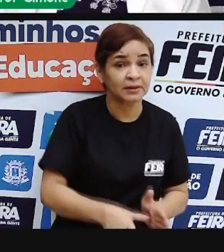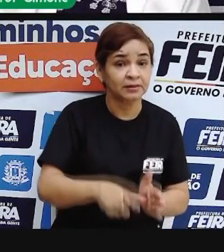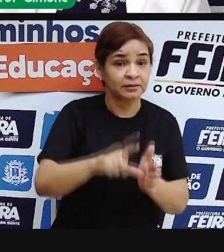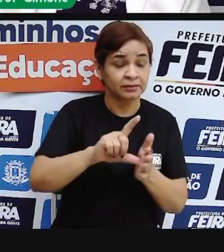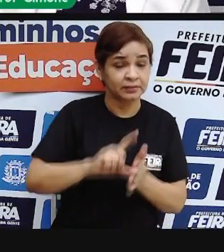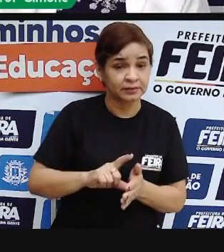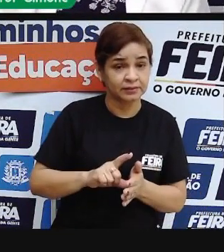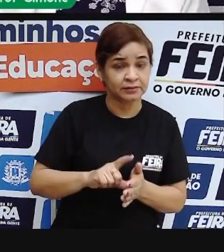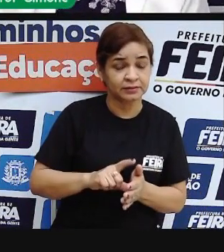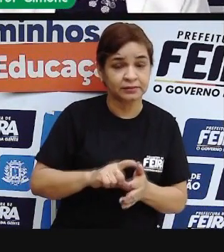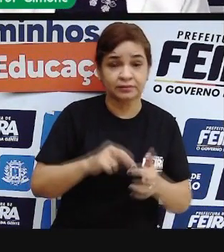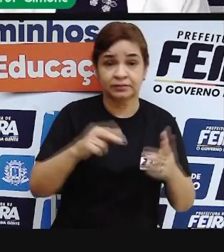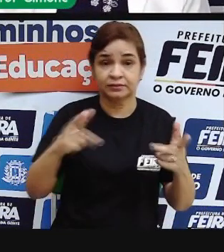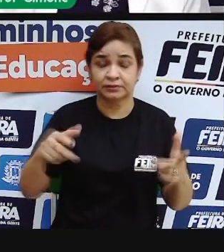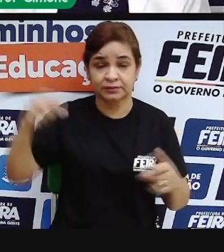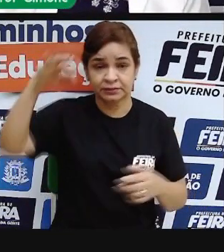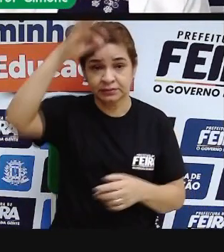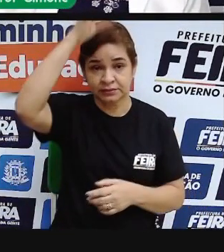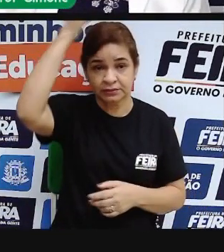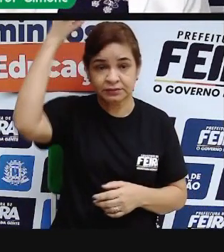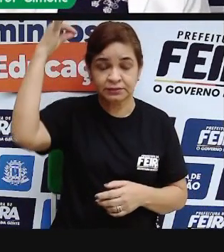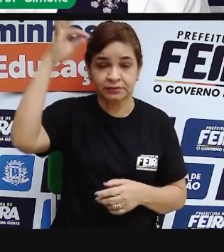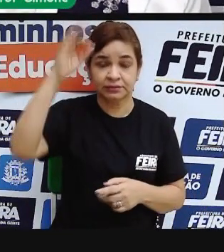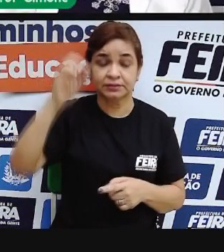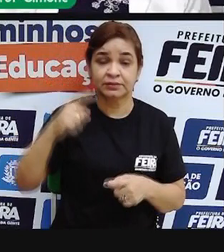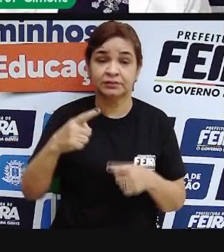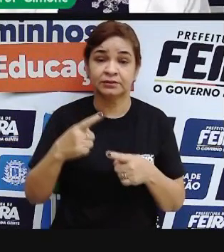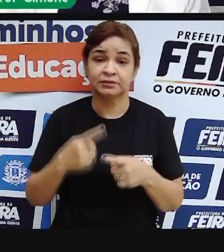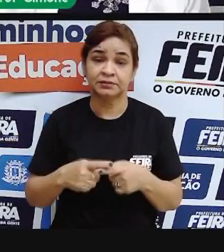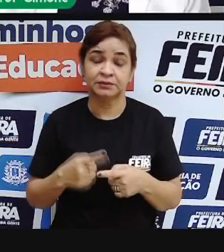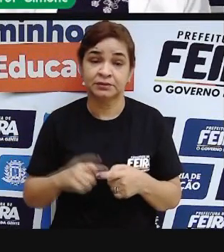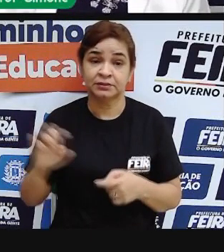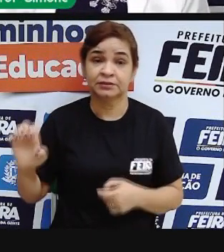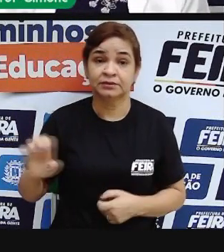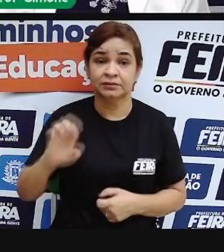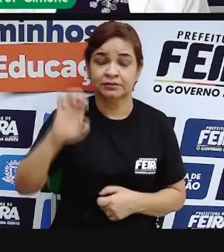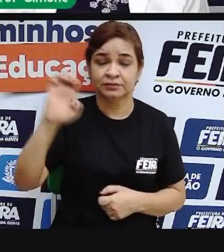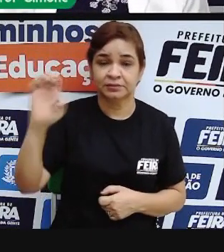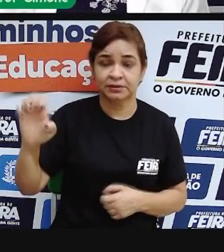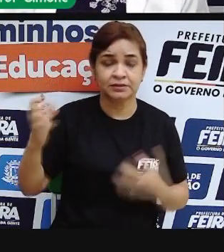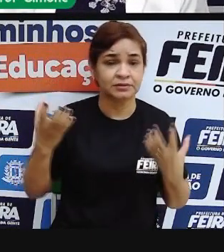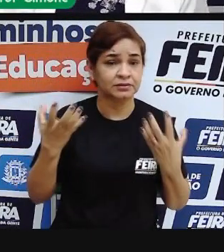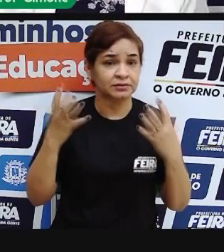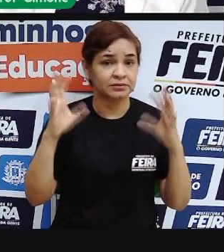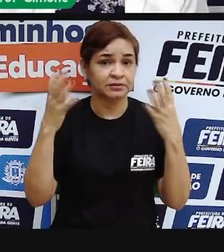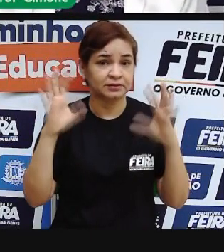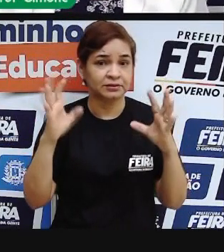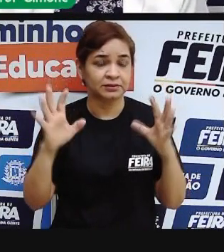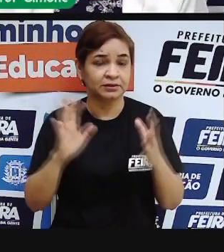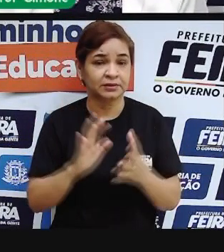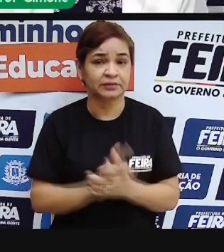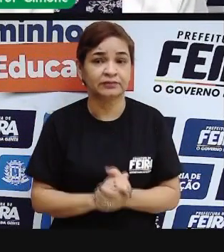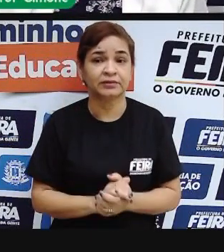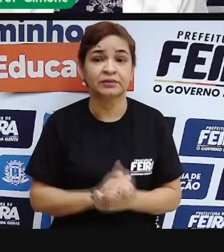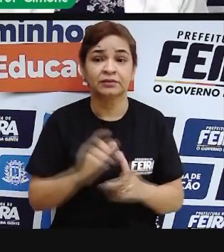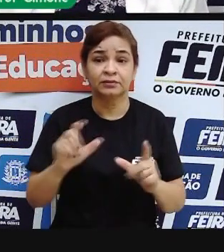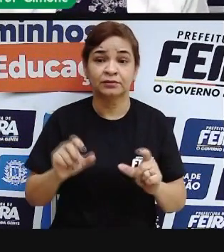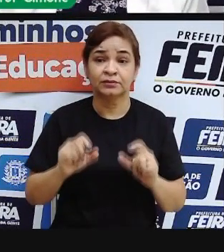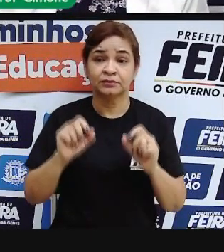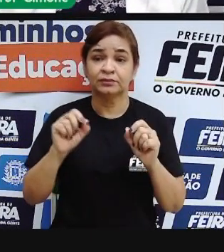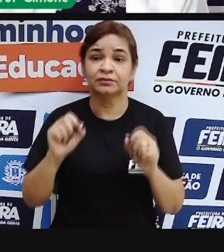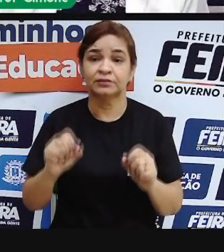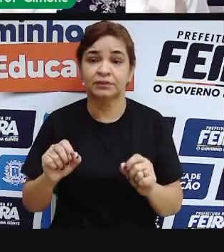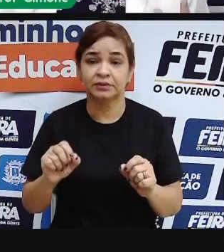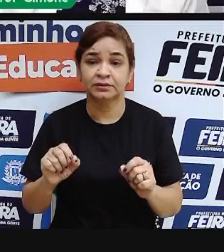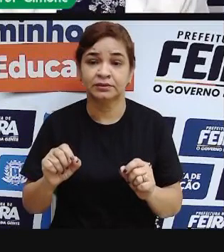aos santos católicos, era um festejo feito pelos europeus para celebrar o equinócio de verão, o solstício